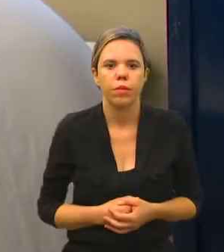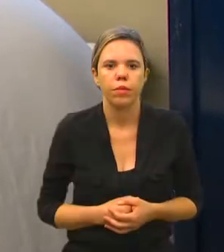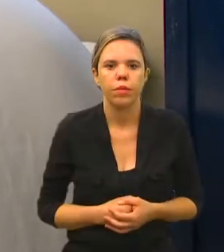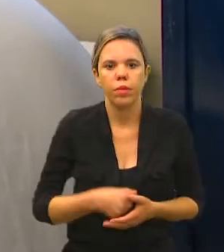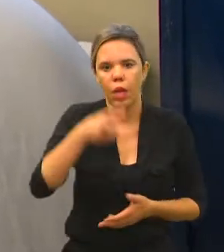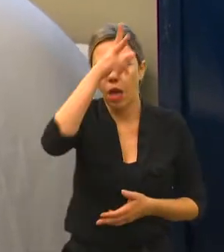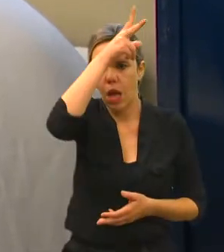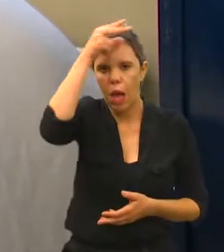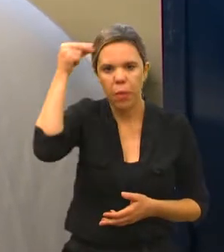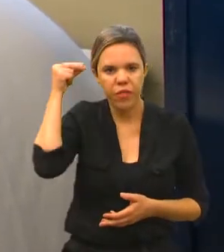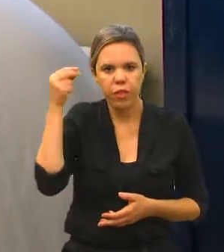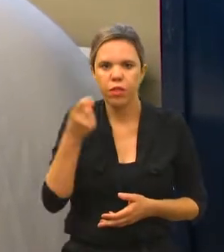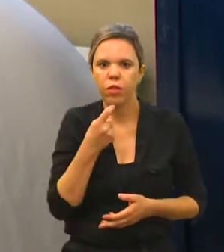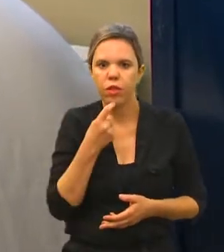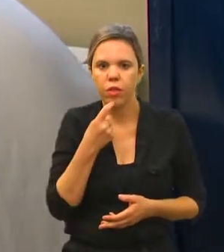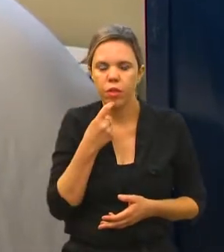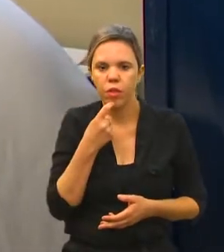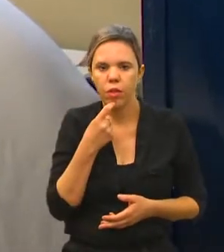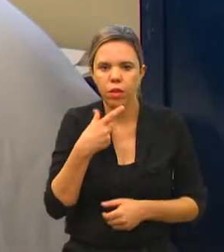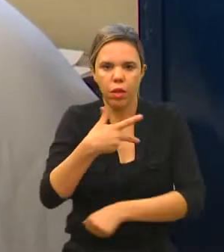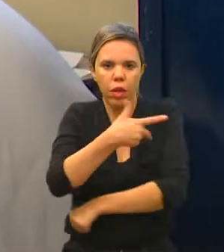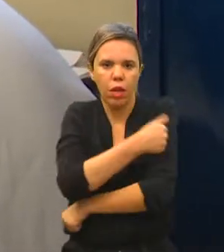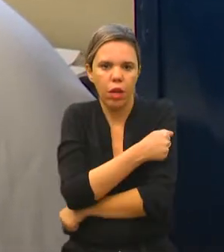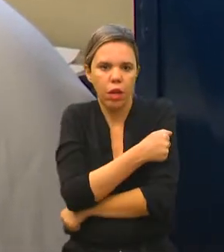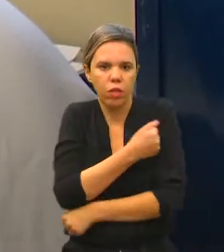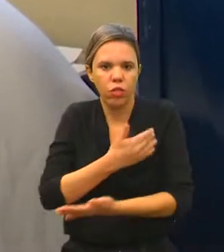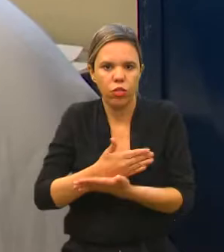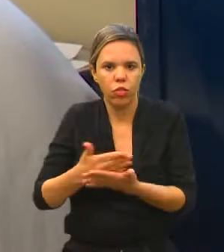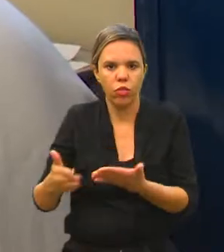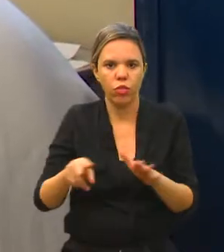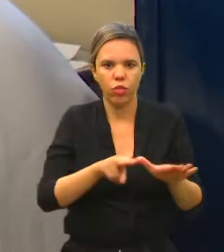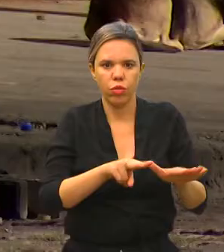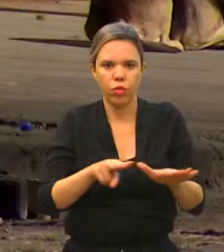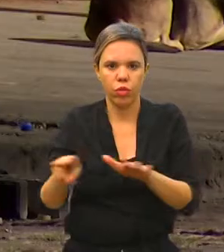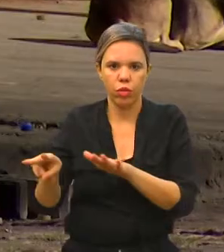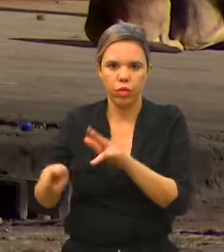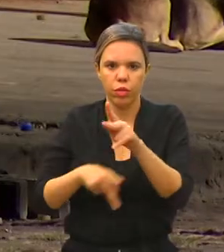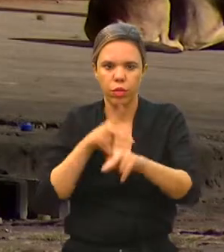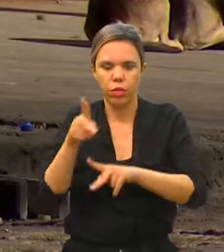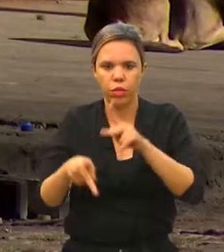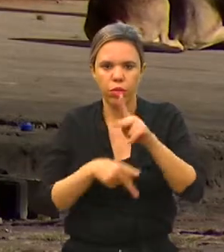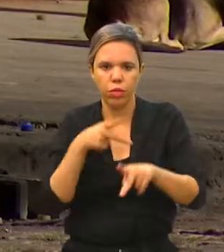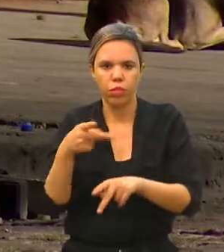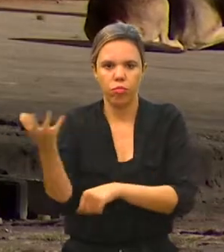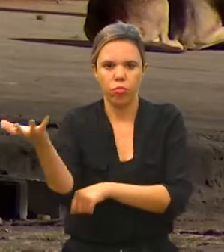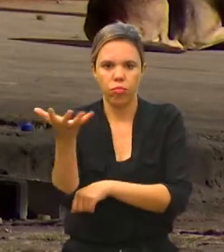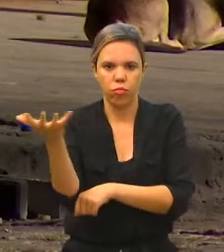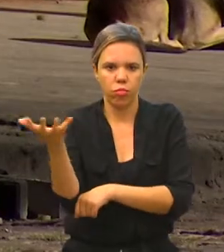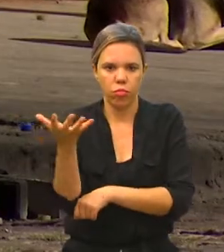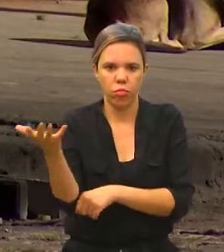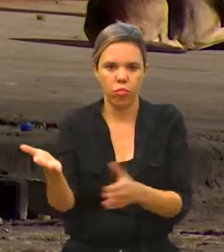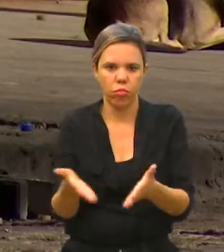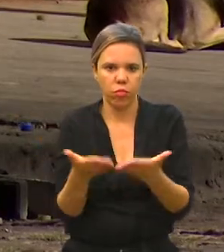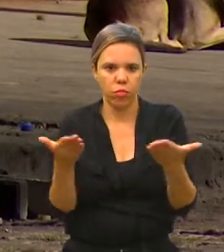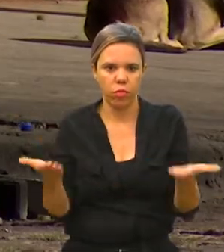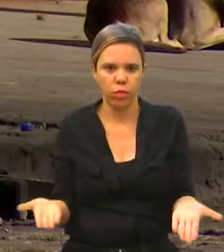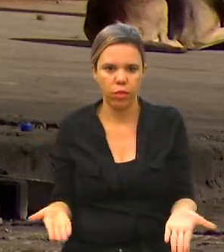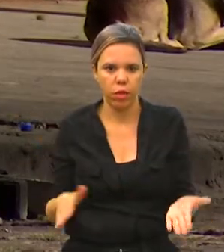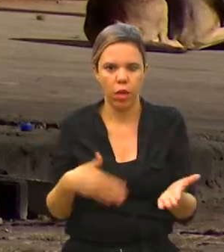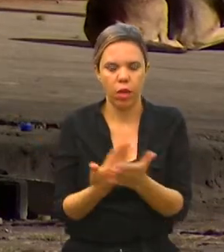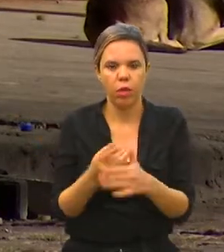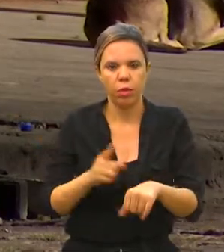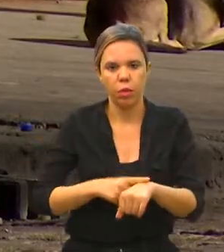e a Prefeitura de Campinas está vacinando desde o começo da semana a população em situação de vulnerabilidade